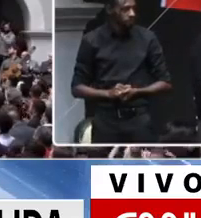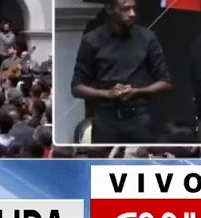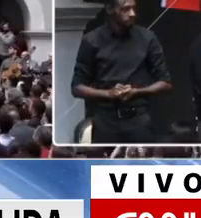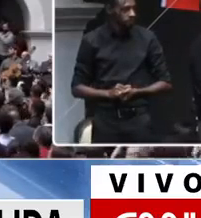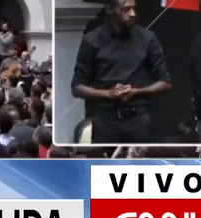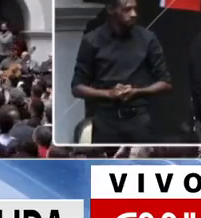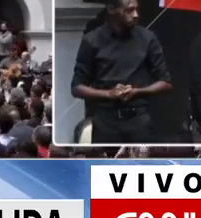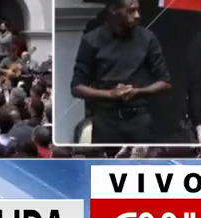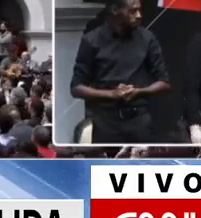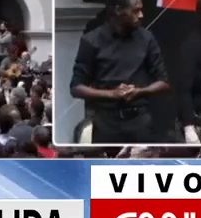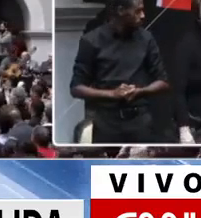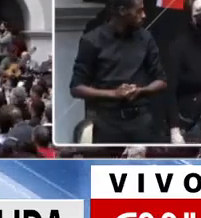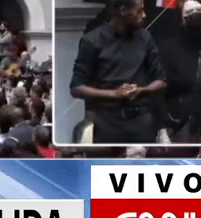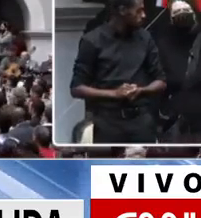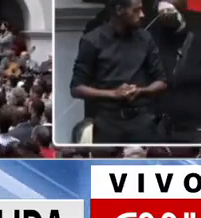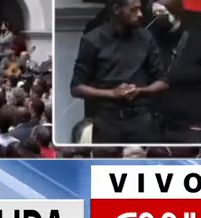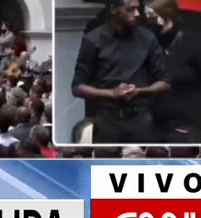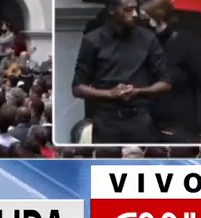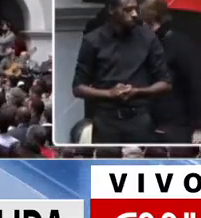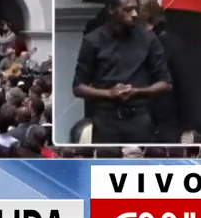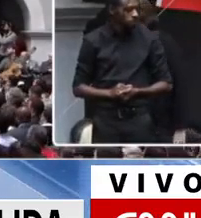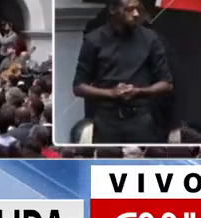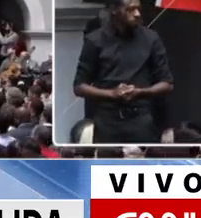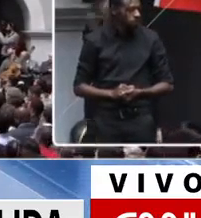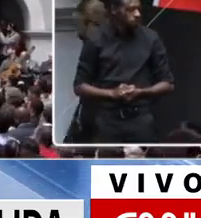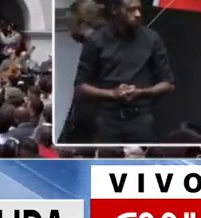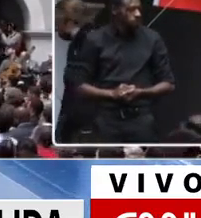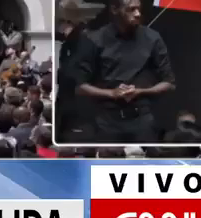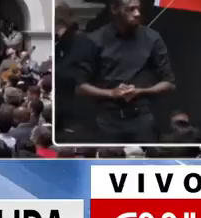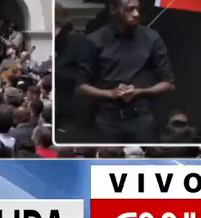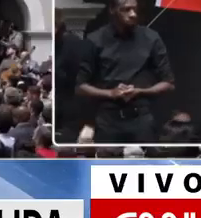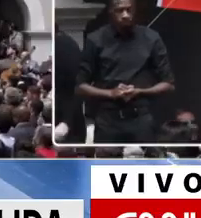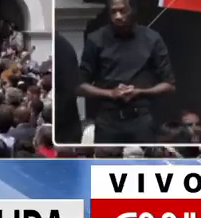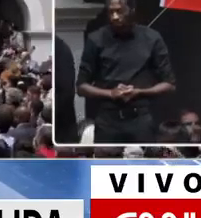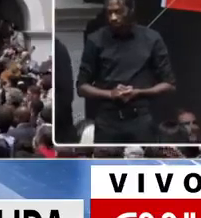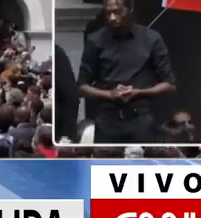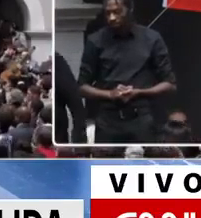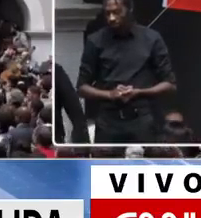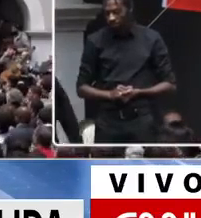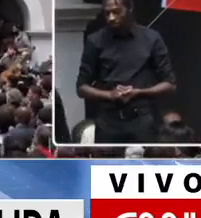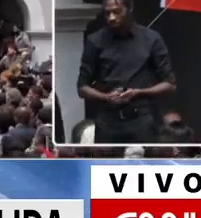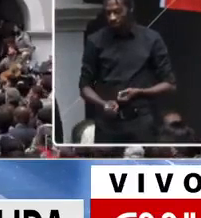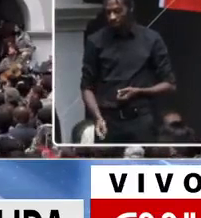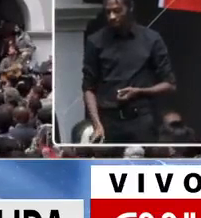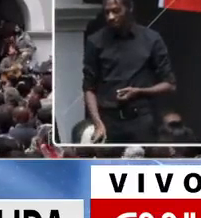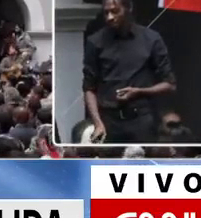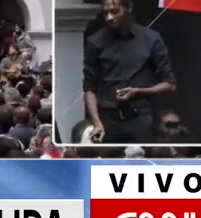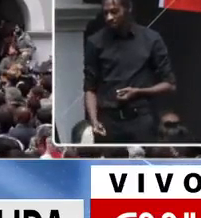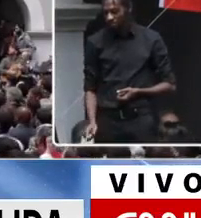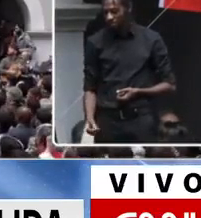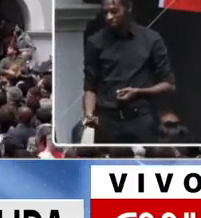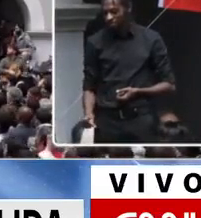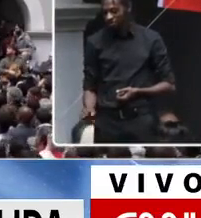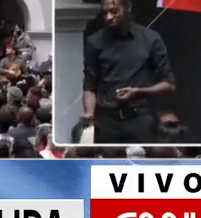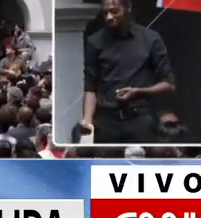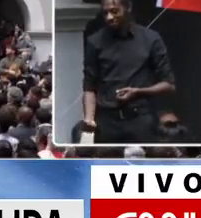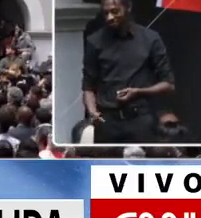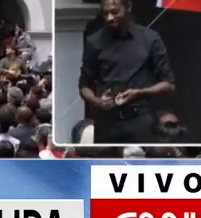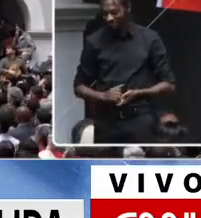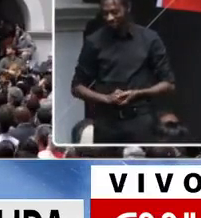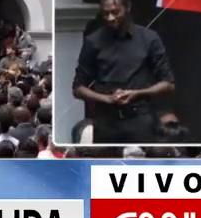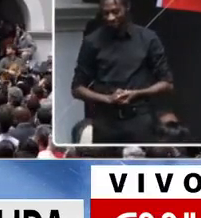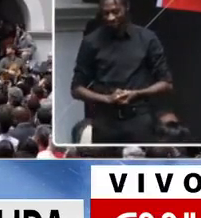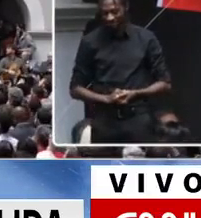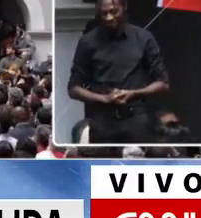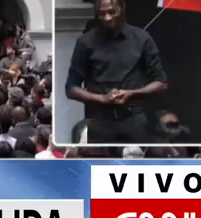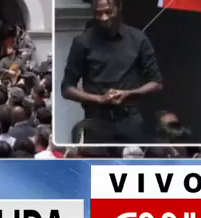militar, nada disso é coincidência. Tudo isso traz sinais. Não à toa o verde e amarelo nas faixas democracia